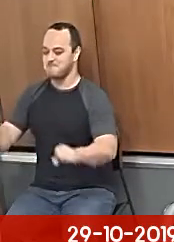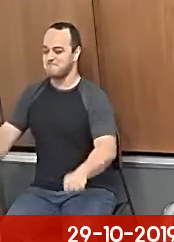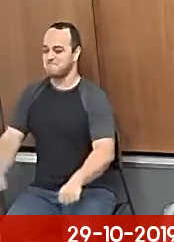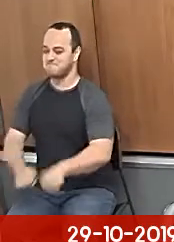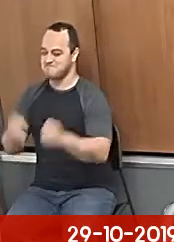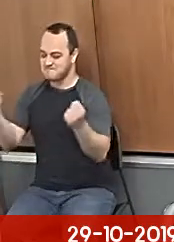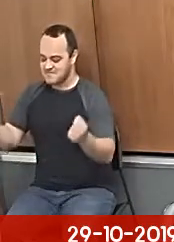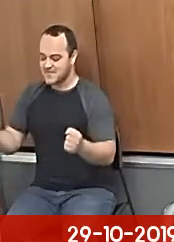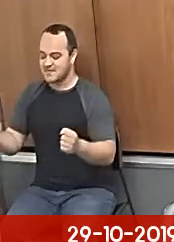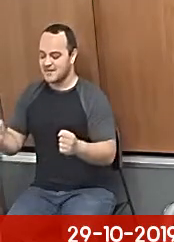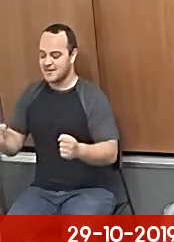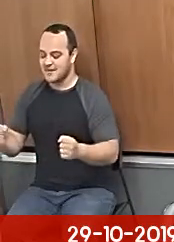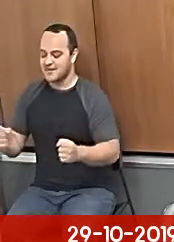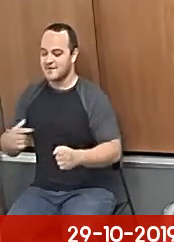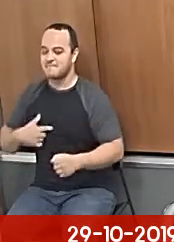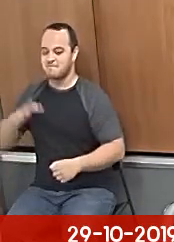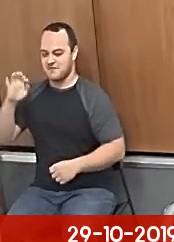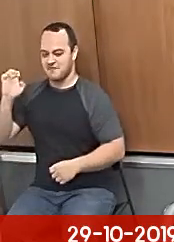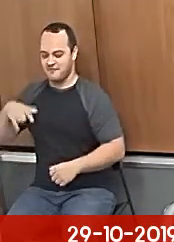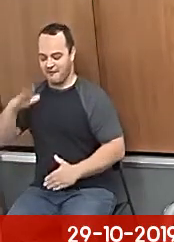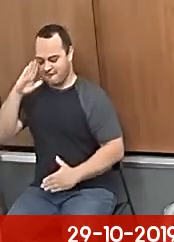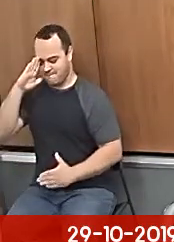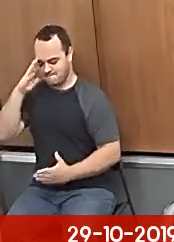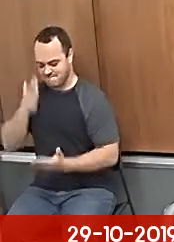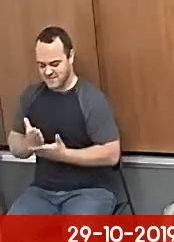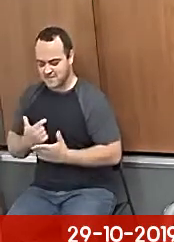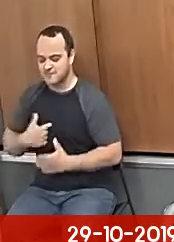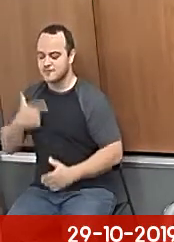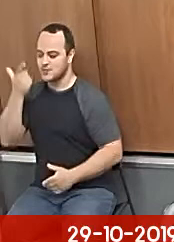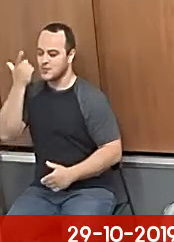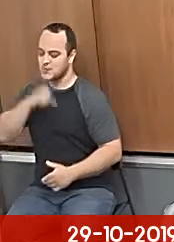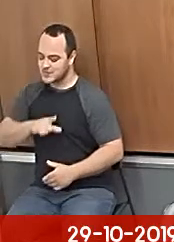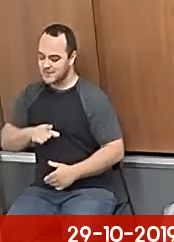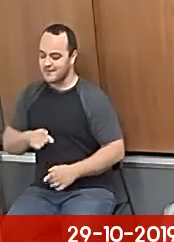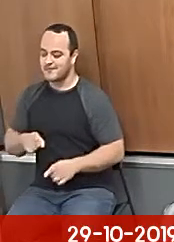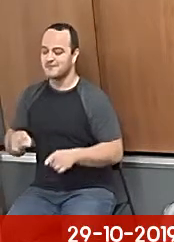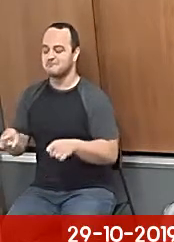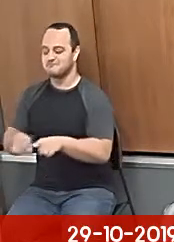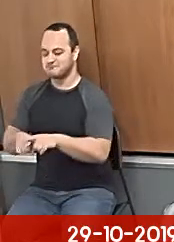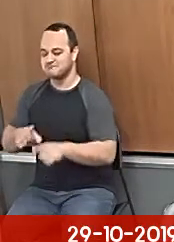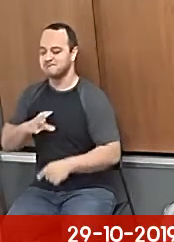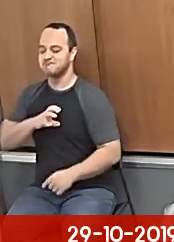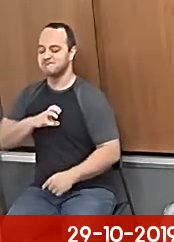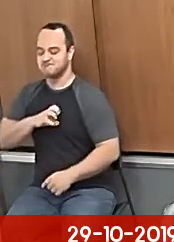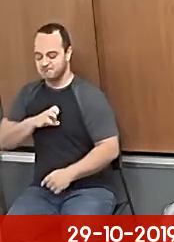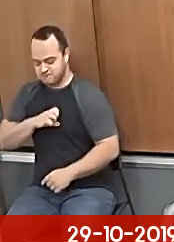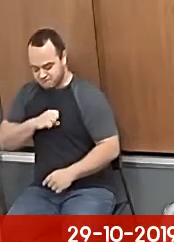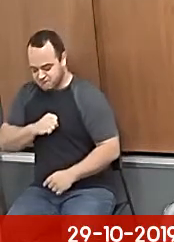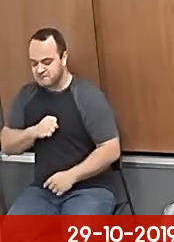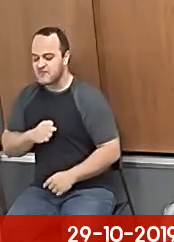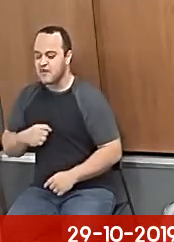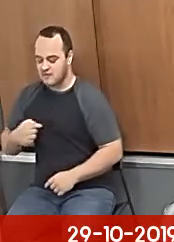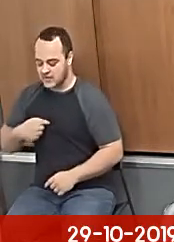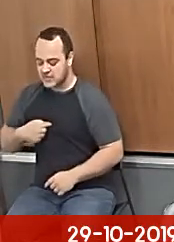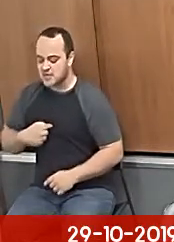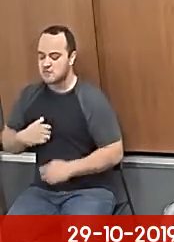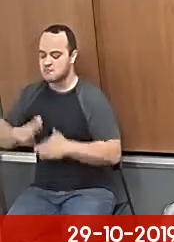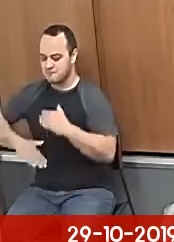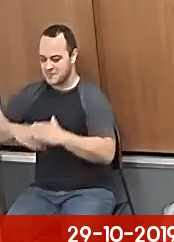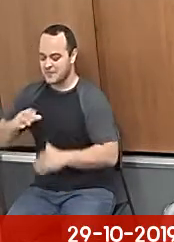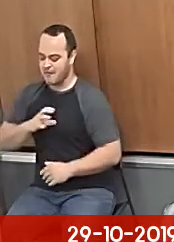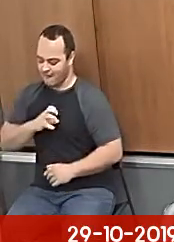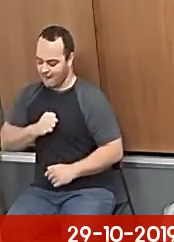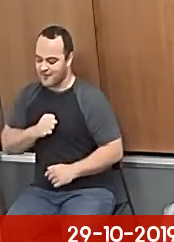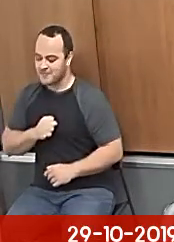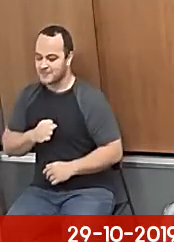né? Da fé, a pessoa acreditar, né? O amor, né? Colocar o amor naquilo que faz. Então,